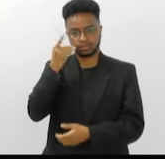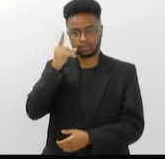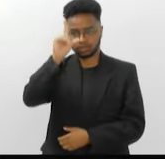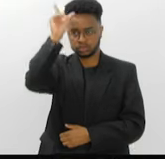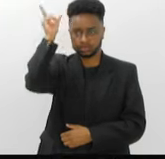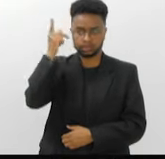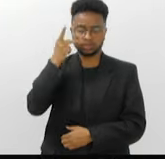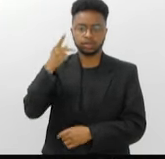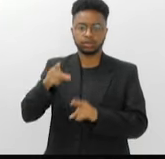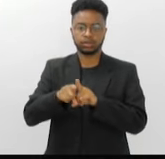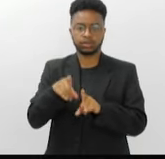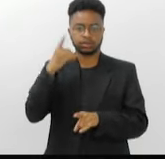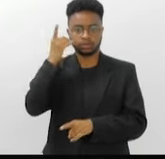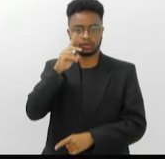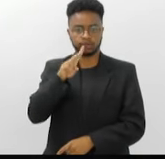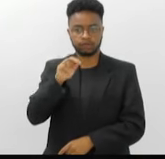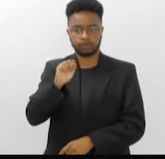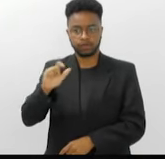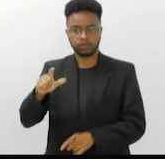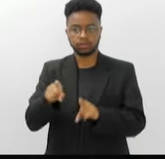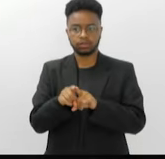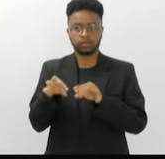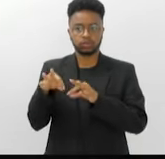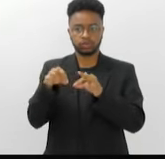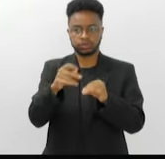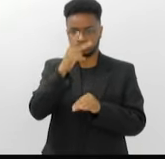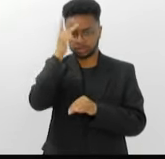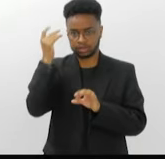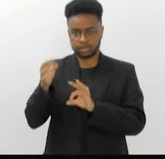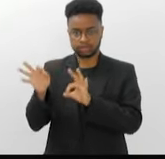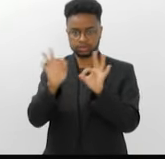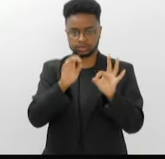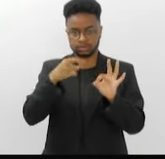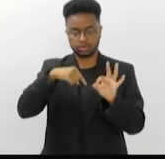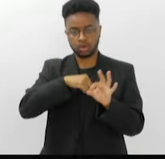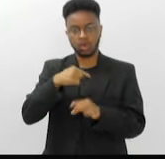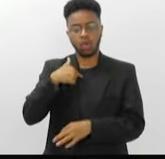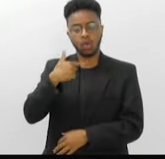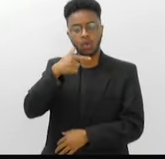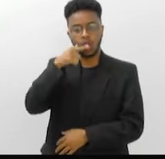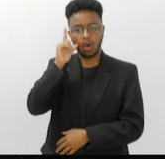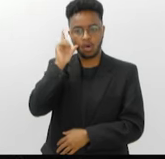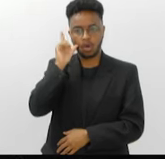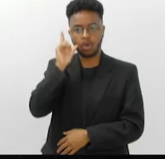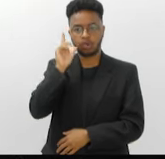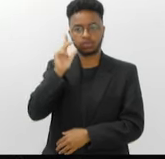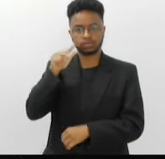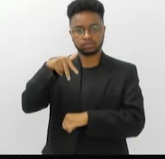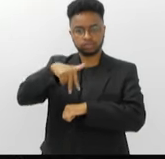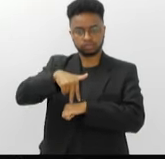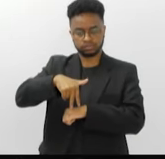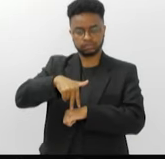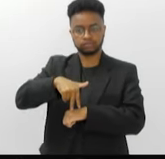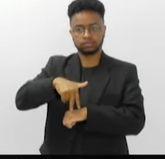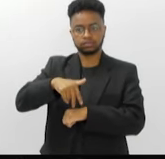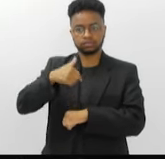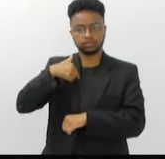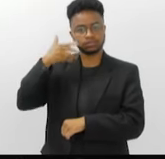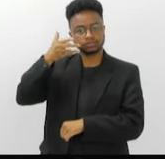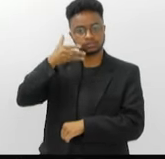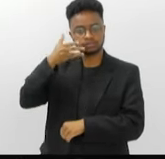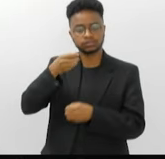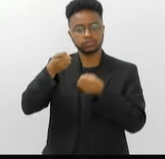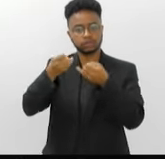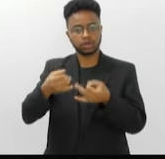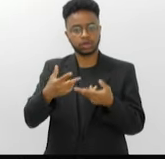deputado Valceaz, enfim, todos que nos assistem. Eu ontem, senhor presidente, fiz uso da tribuna para relatar